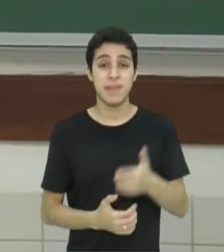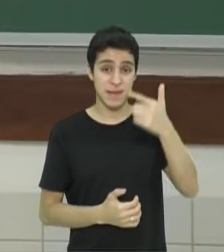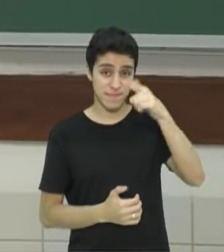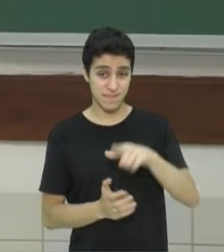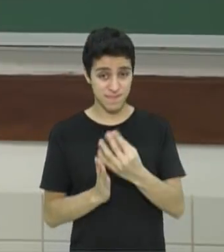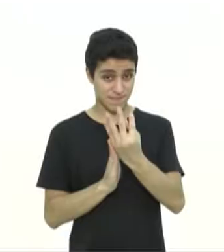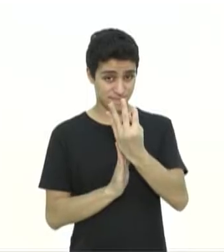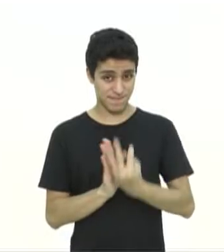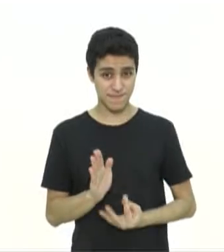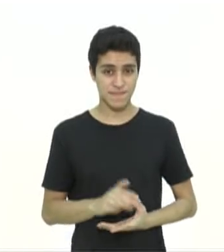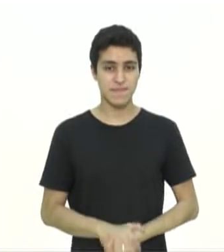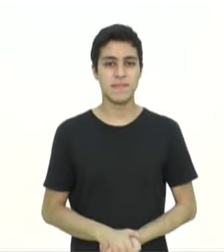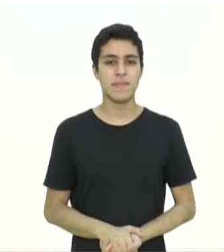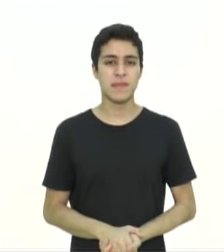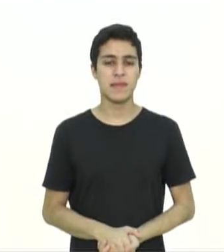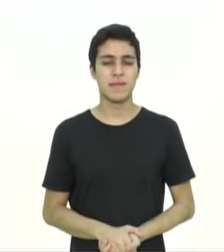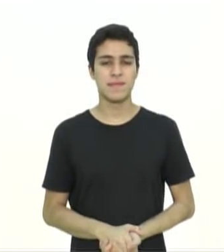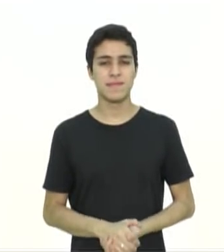uma.